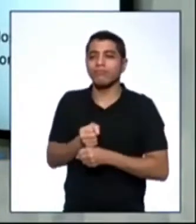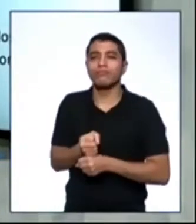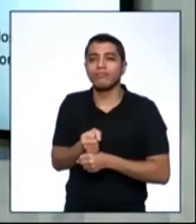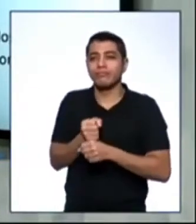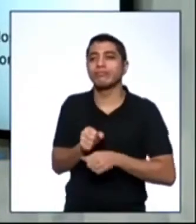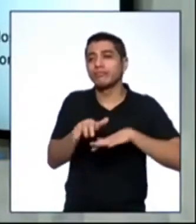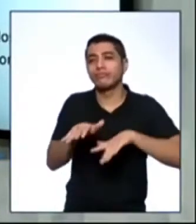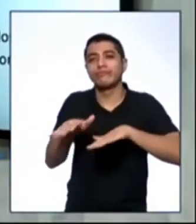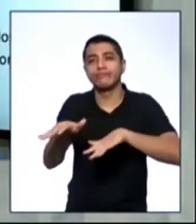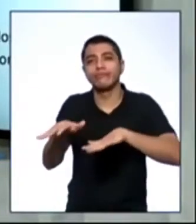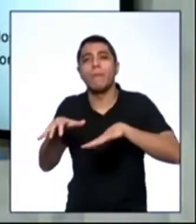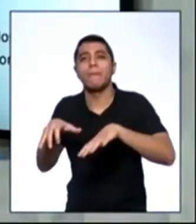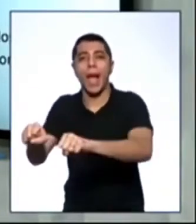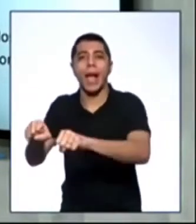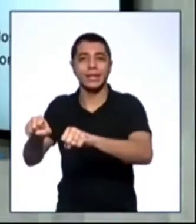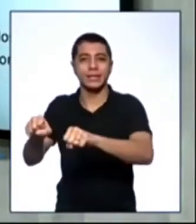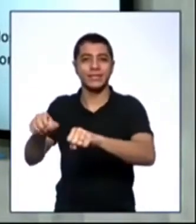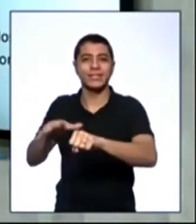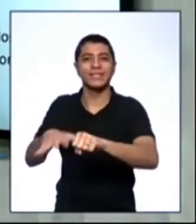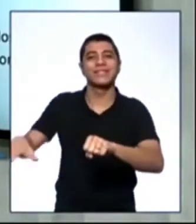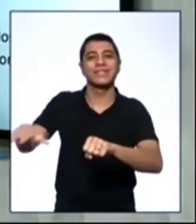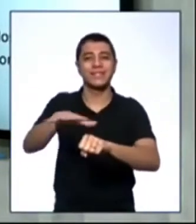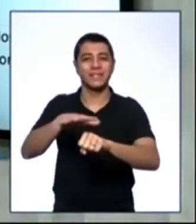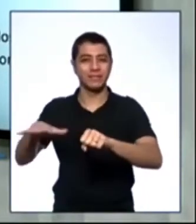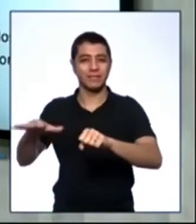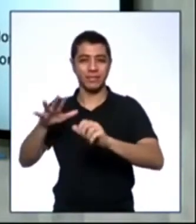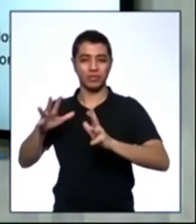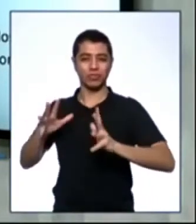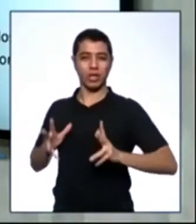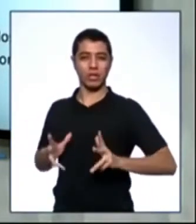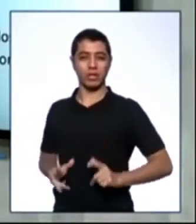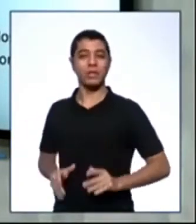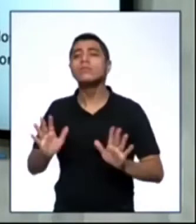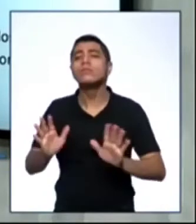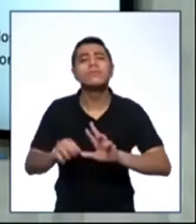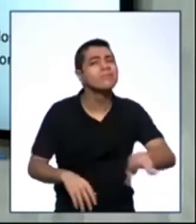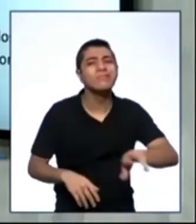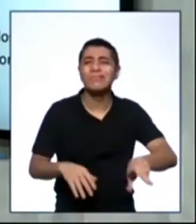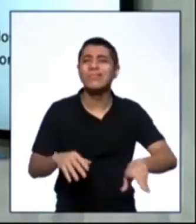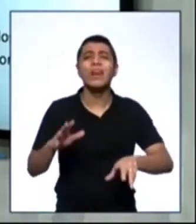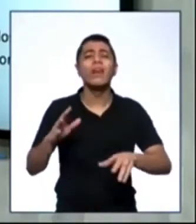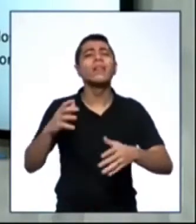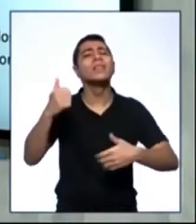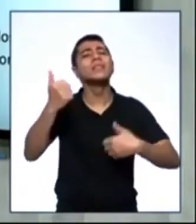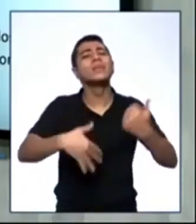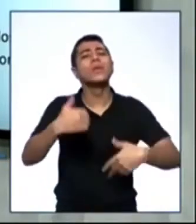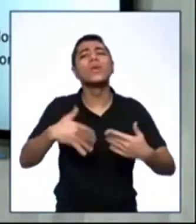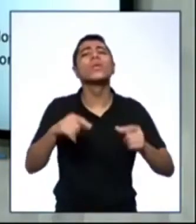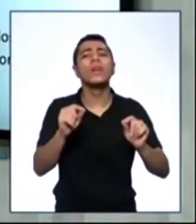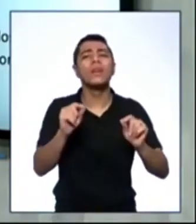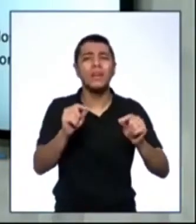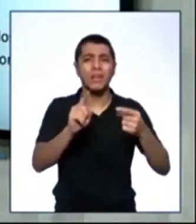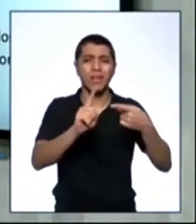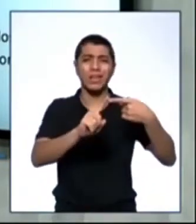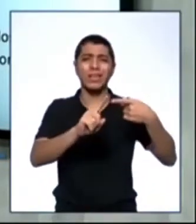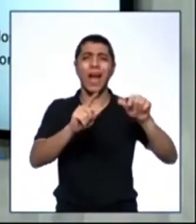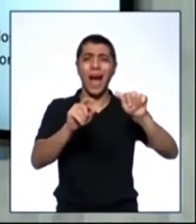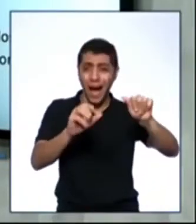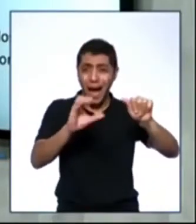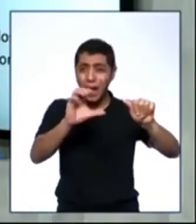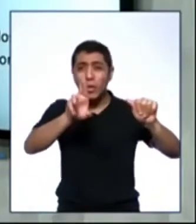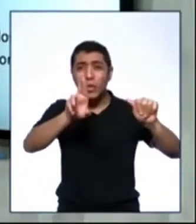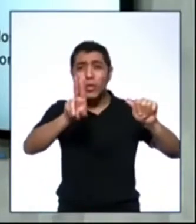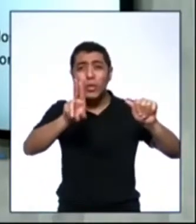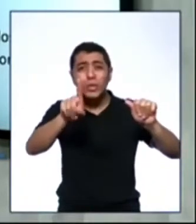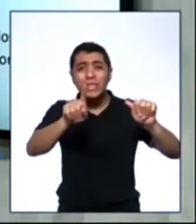movimento medieval. Eu vou te falar na próxima aula que eu vou gravar aqui hoje, eu vou falar da questão das cruzadas. Pela Nossa Senhora, não,